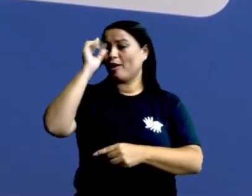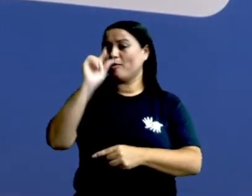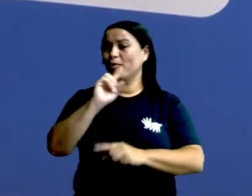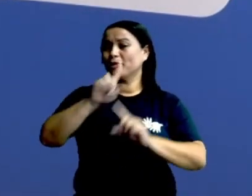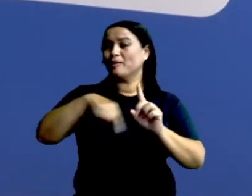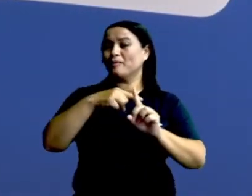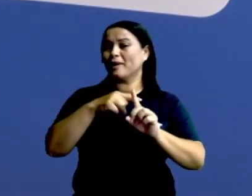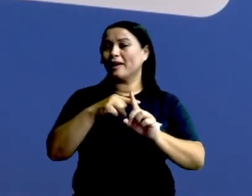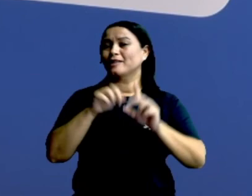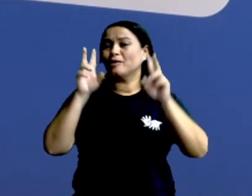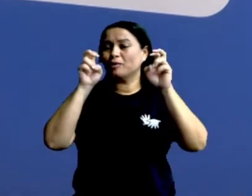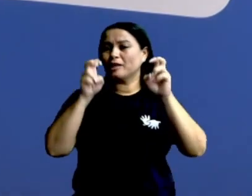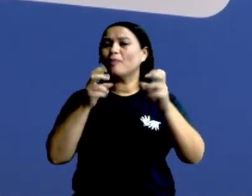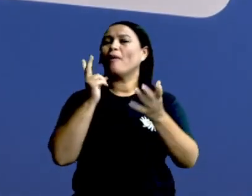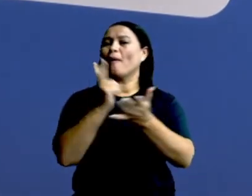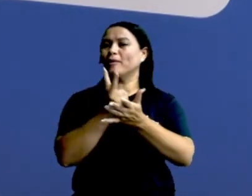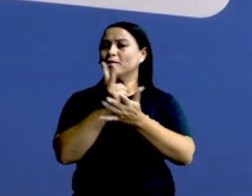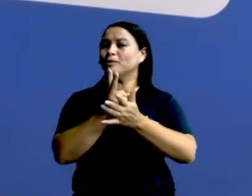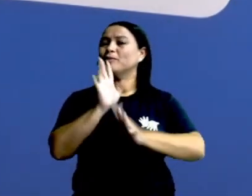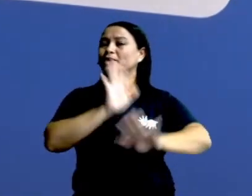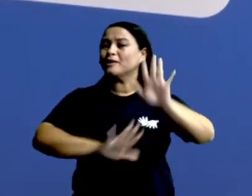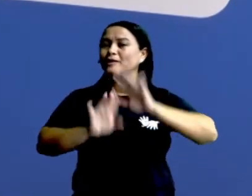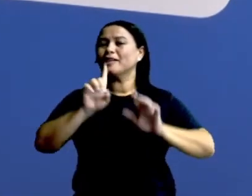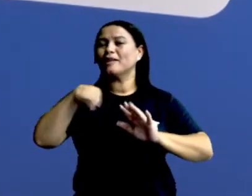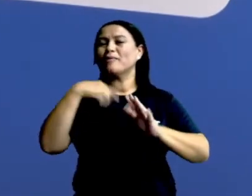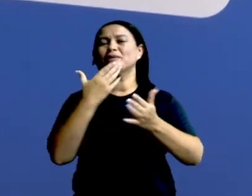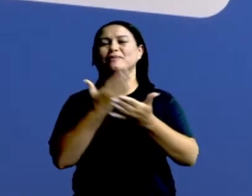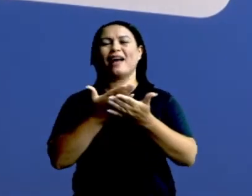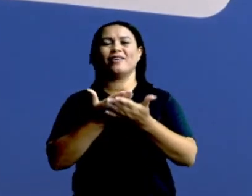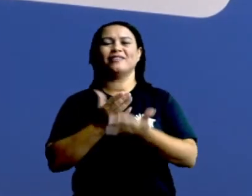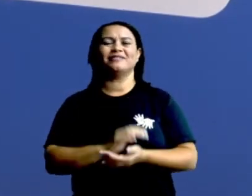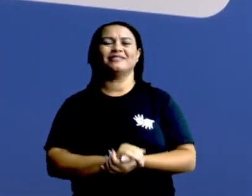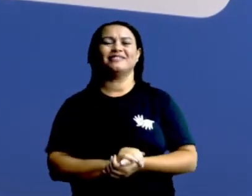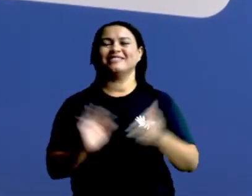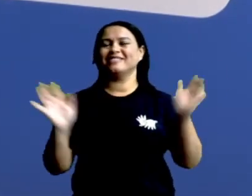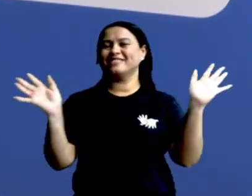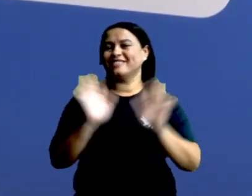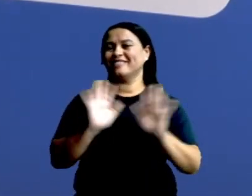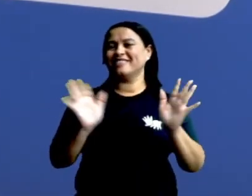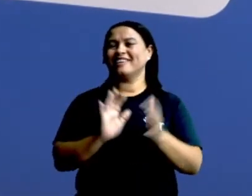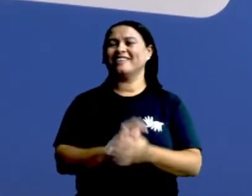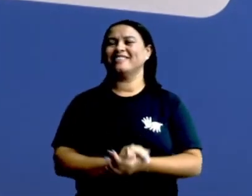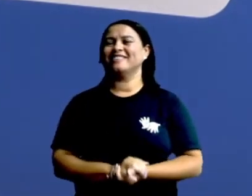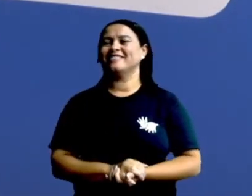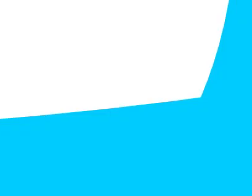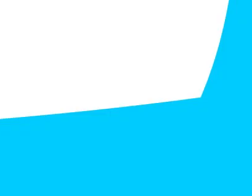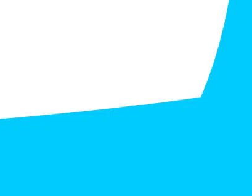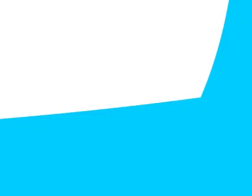sobre esse assunto. Continua se cuidando e até a próxima aula. Tchau, tchau!